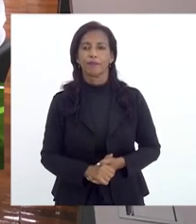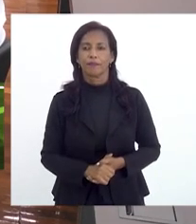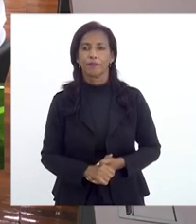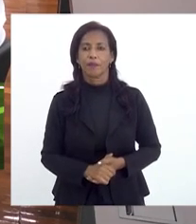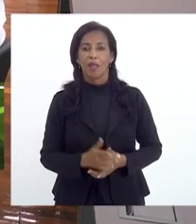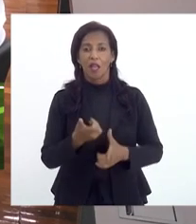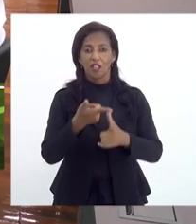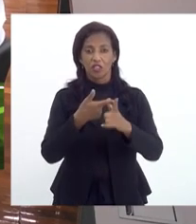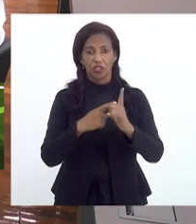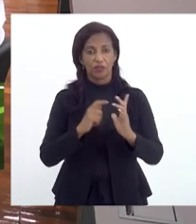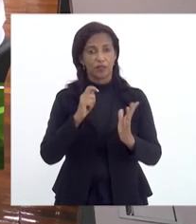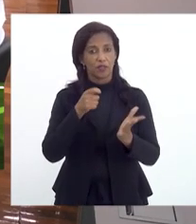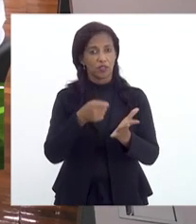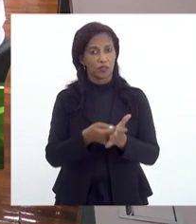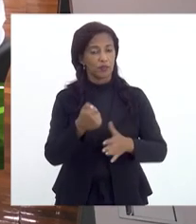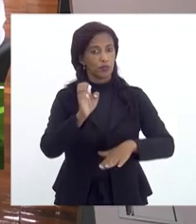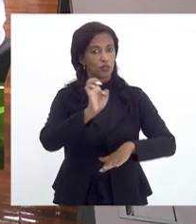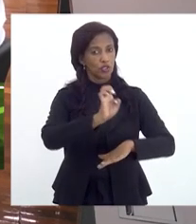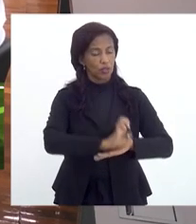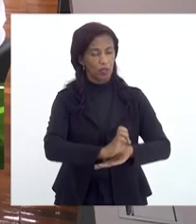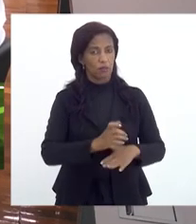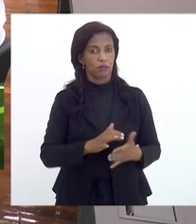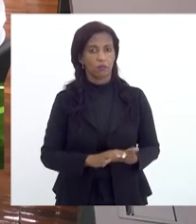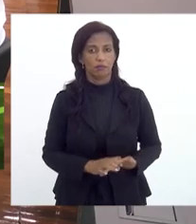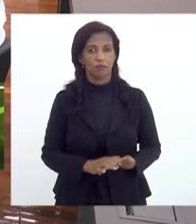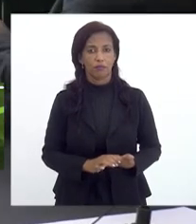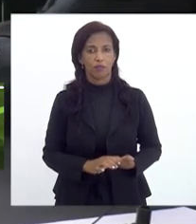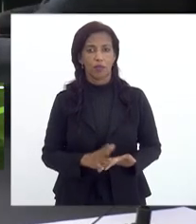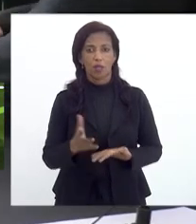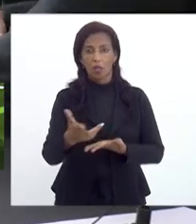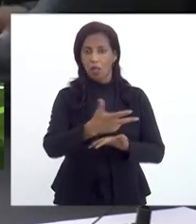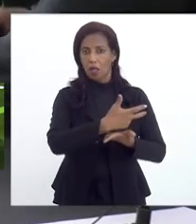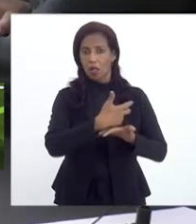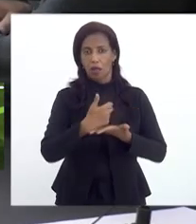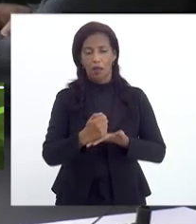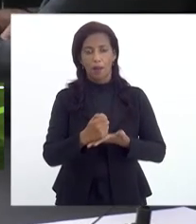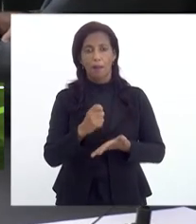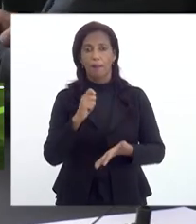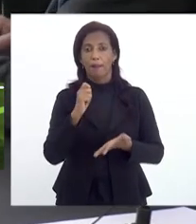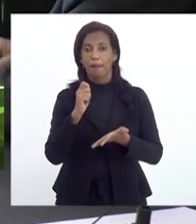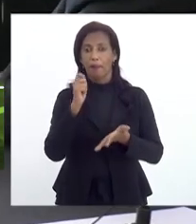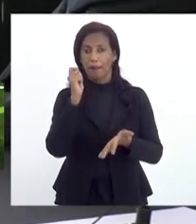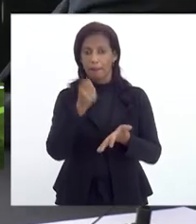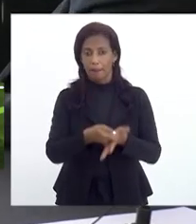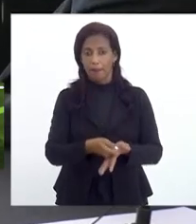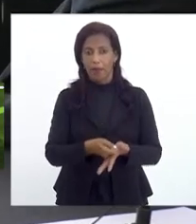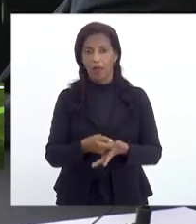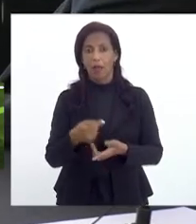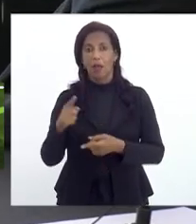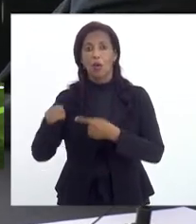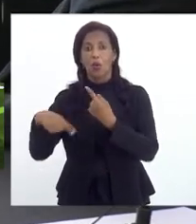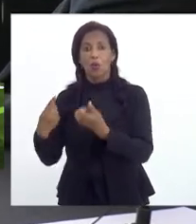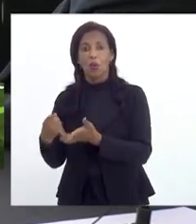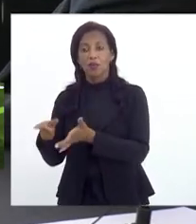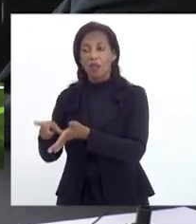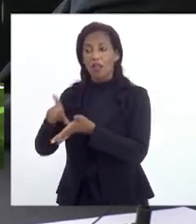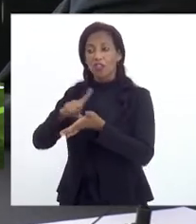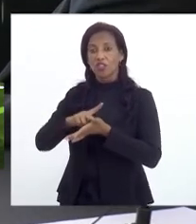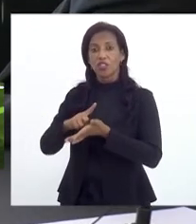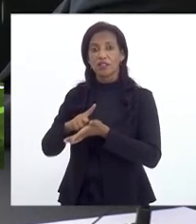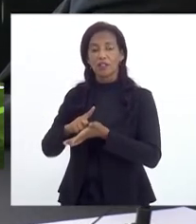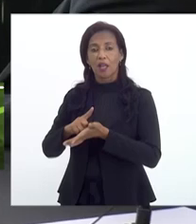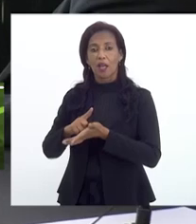A dívida ativa Do Estado É uma coisa Que o Estado Não arrecadou Para bater na dívida Outra coisa É adiantar A receita Que o próprio Estado Tem